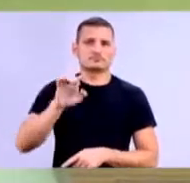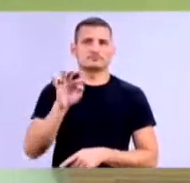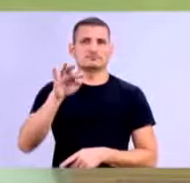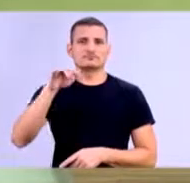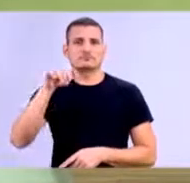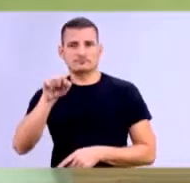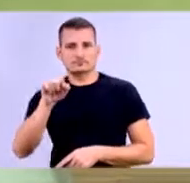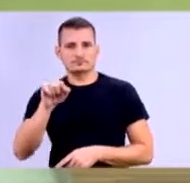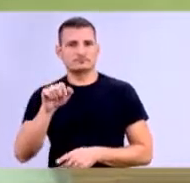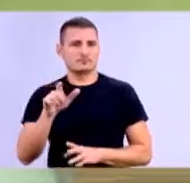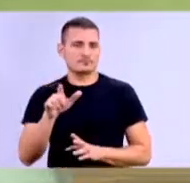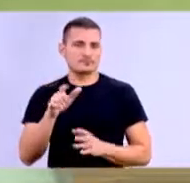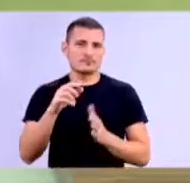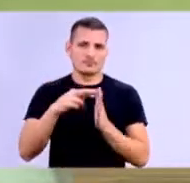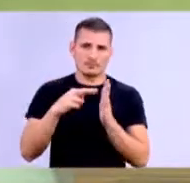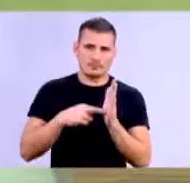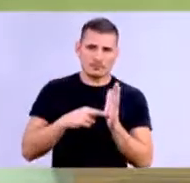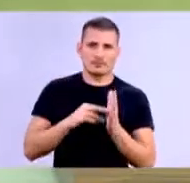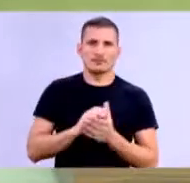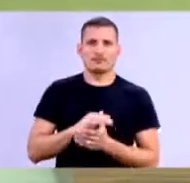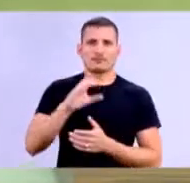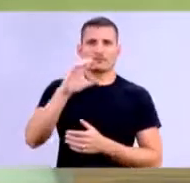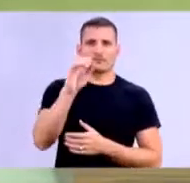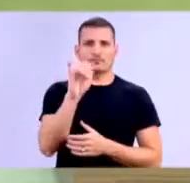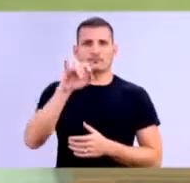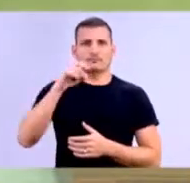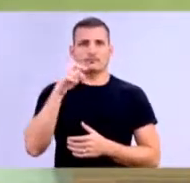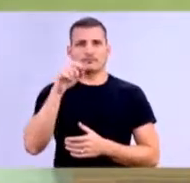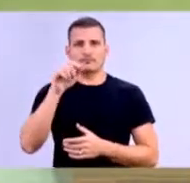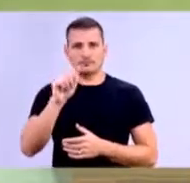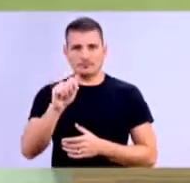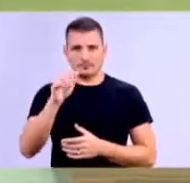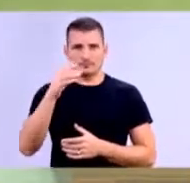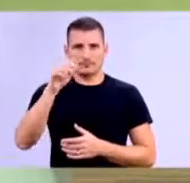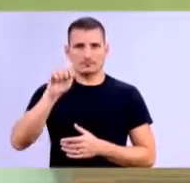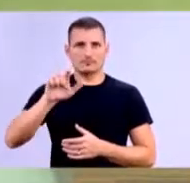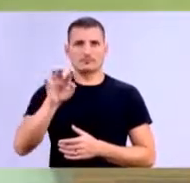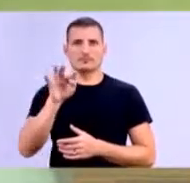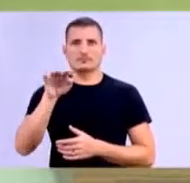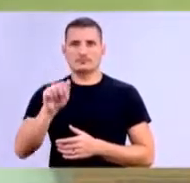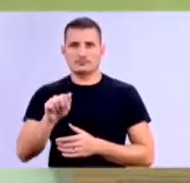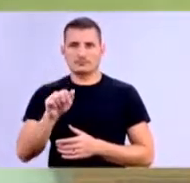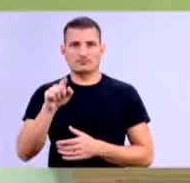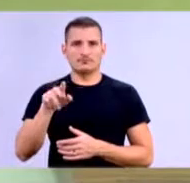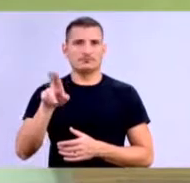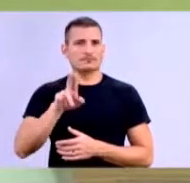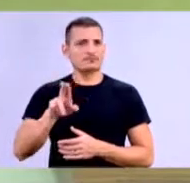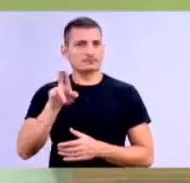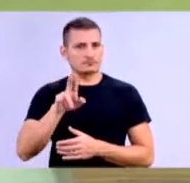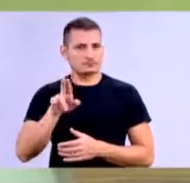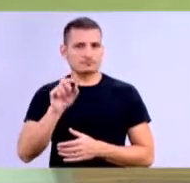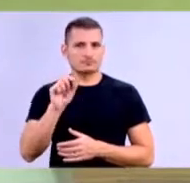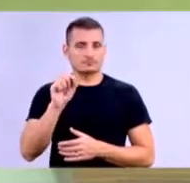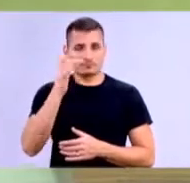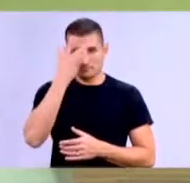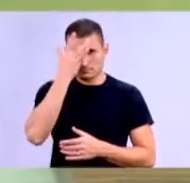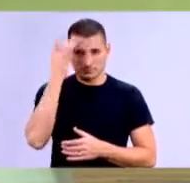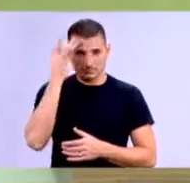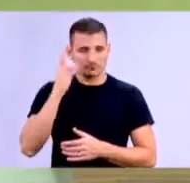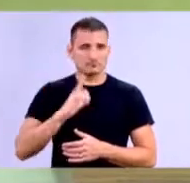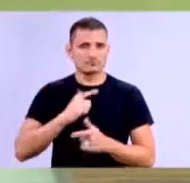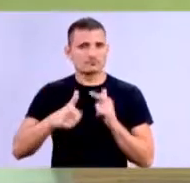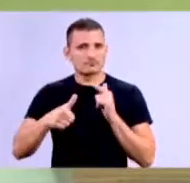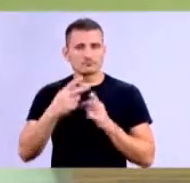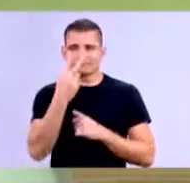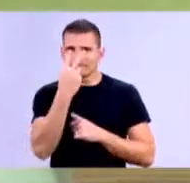Isso. Geralmente, as caixas altas, elas são utilizadas para pessoas que têm baixa